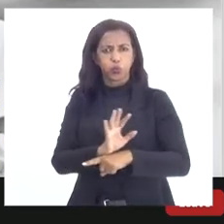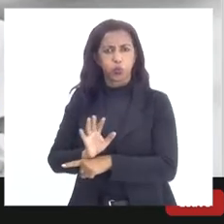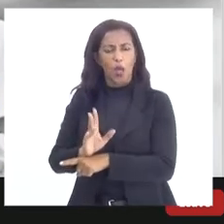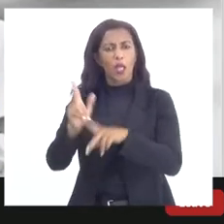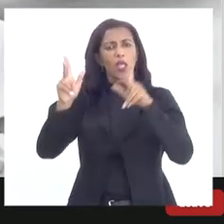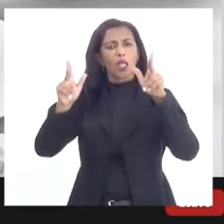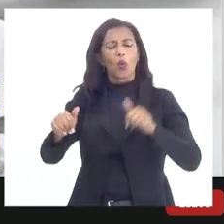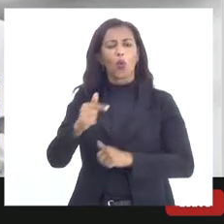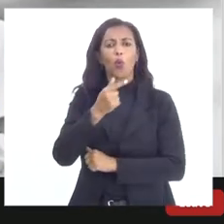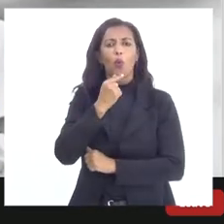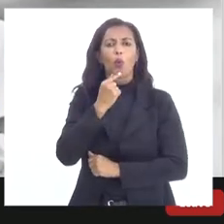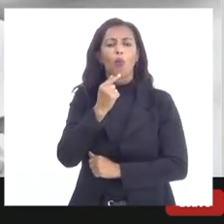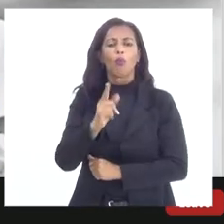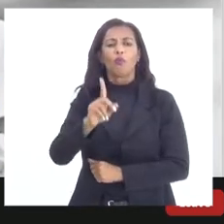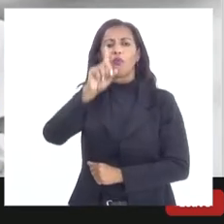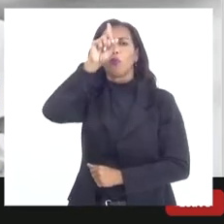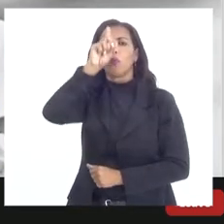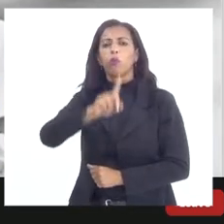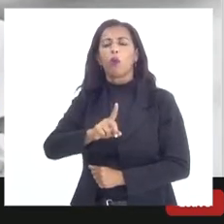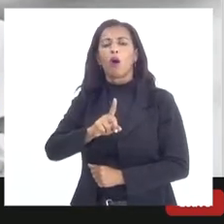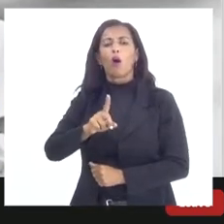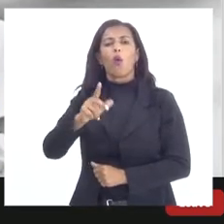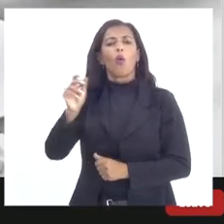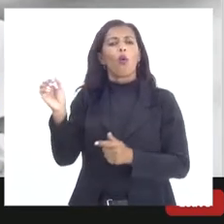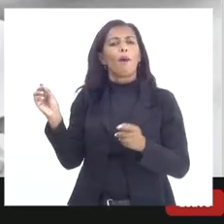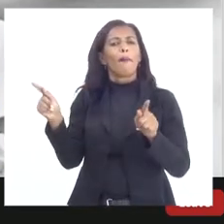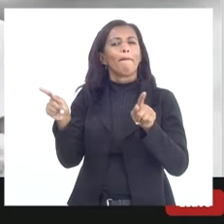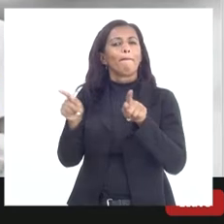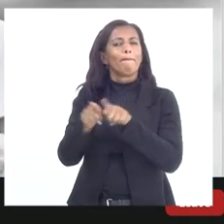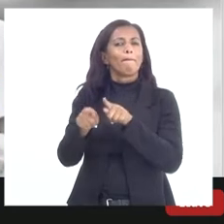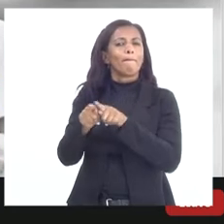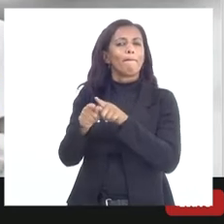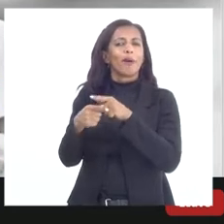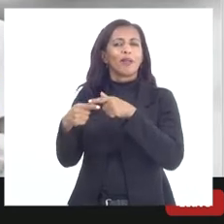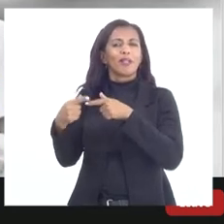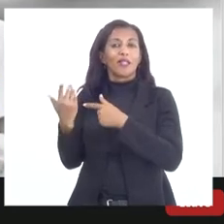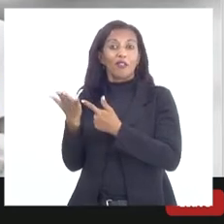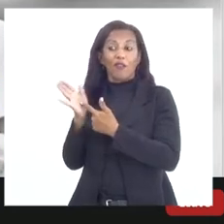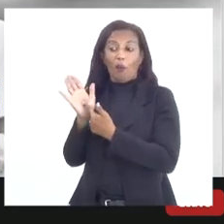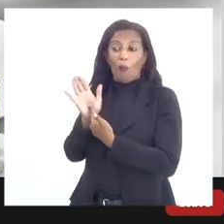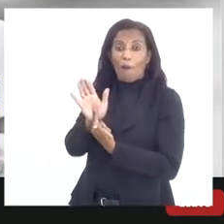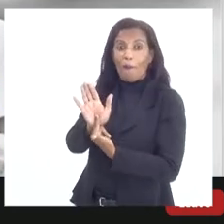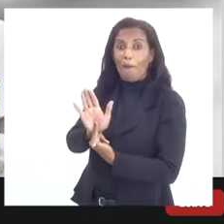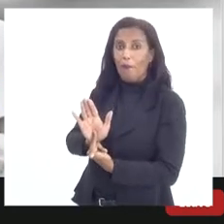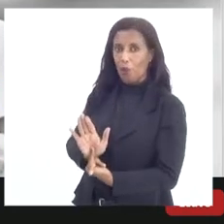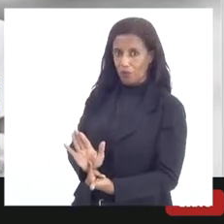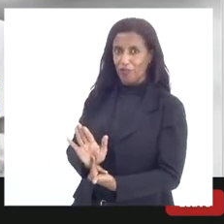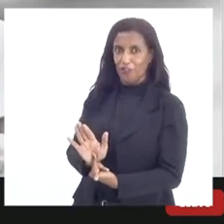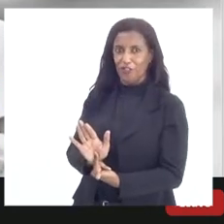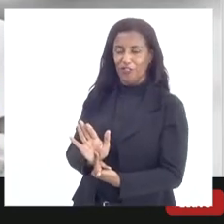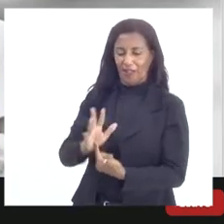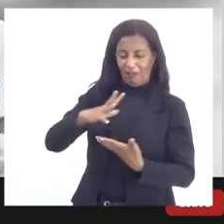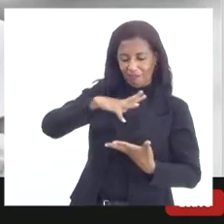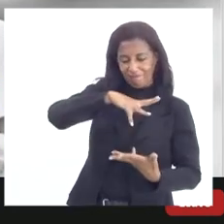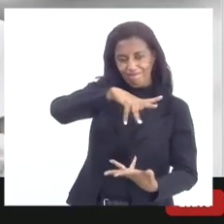Santos chama de imagens desestabilizadoras, imagens que vão tentar desestabilizar esse mundo branco, né?